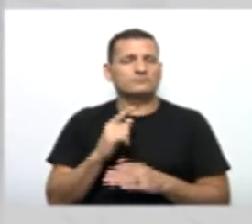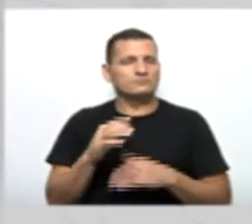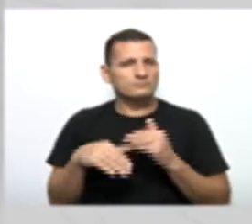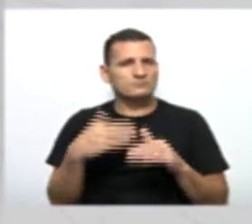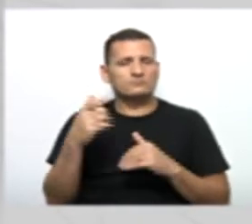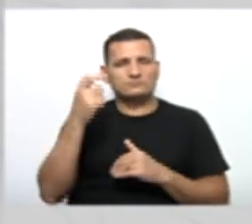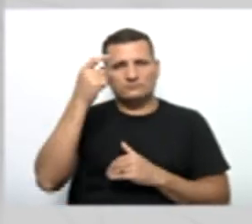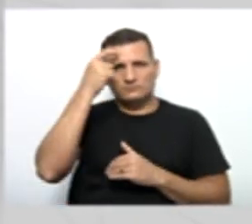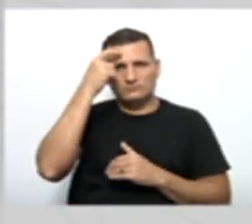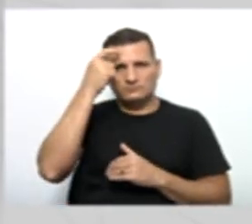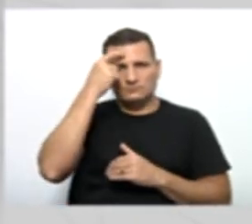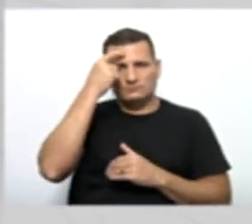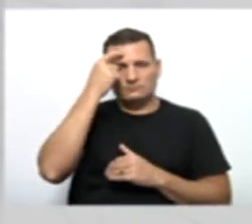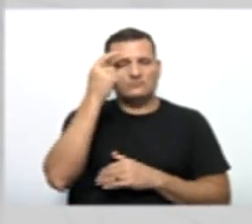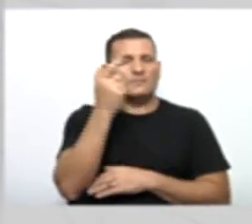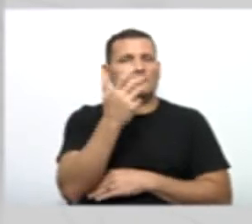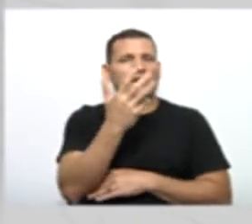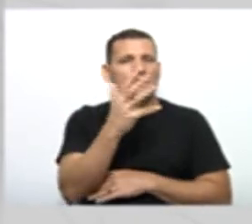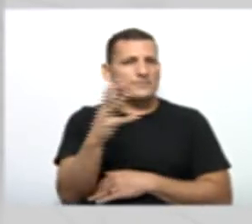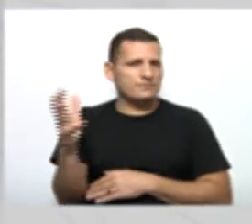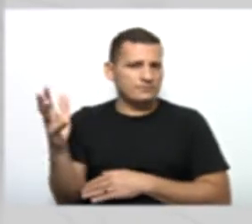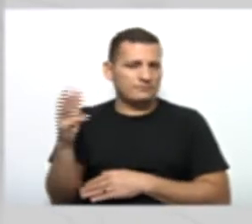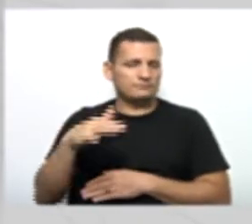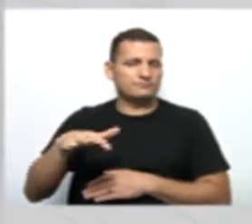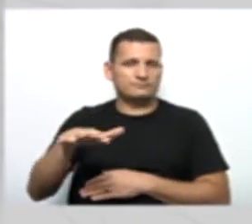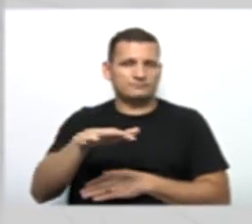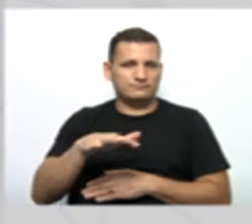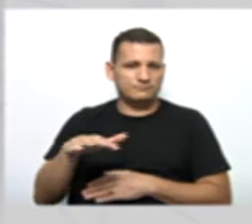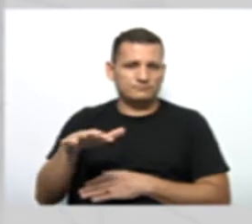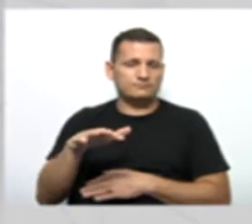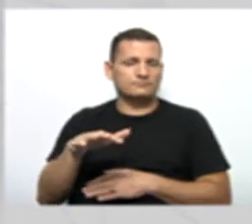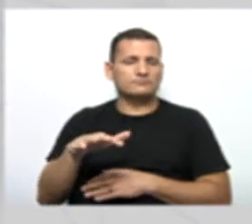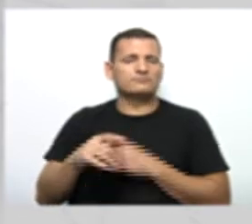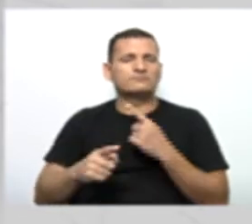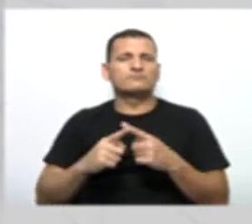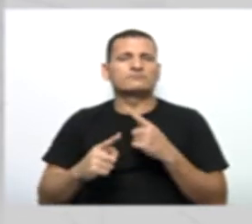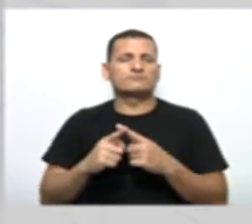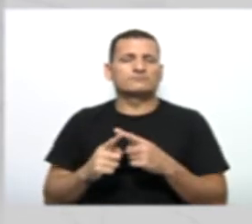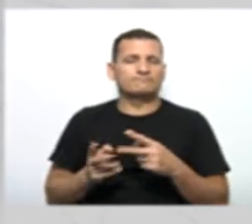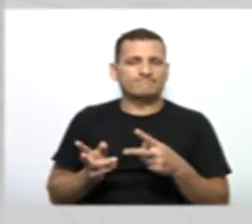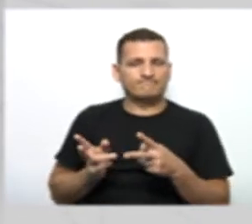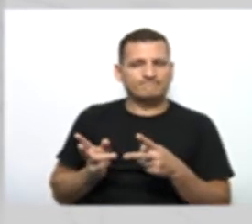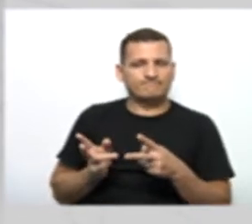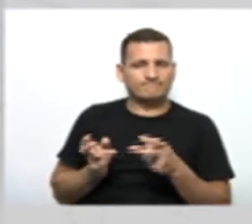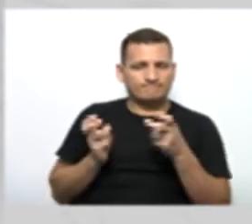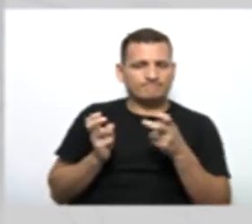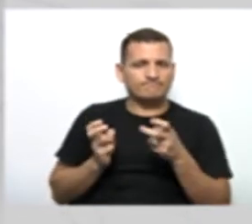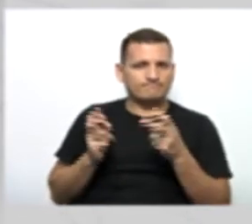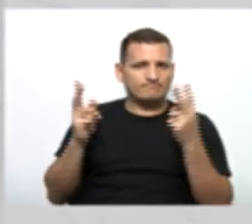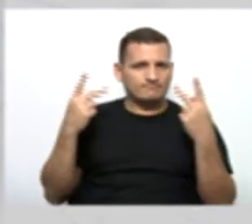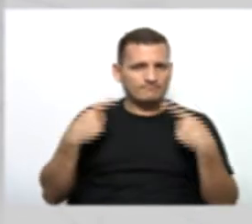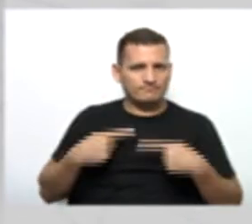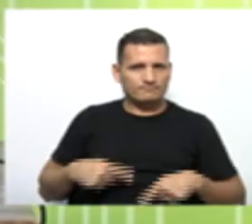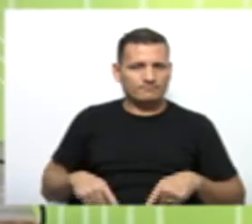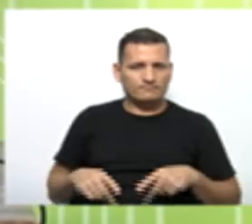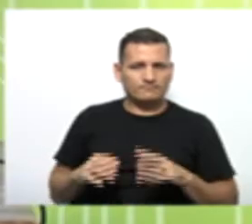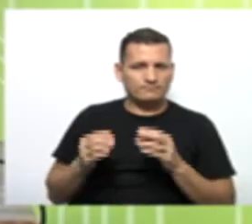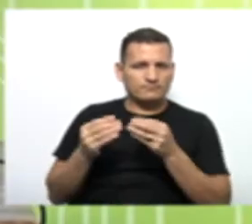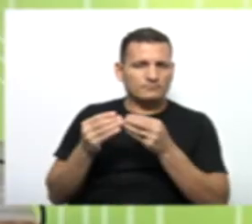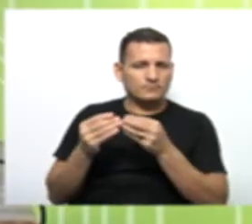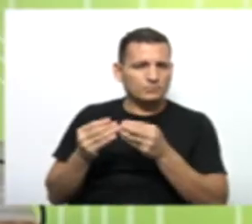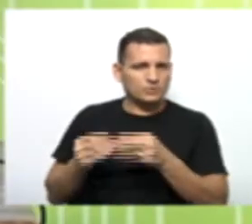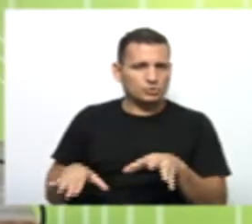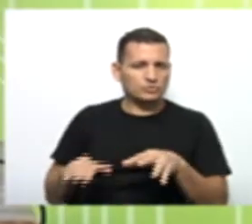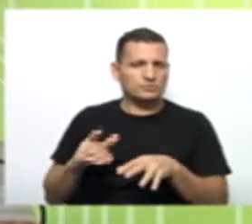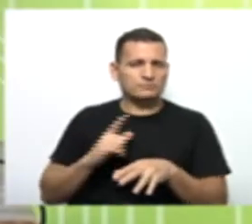ambiental devido à percepção de que o homem estava causando um prejuízo tão grande ao meio